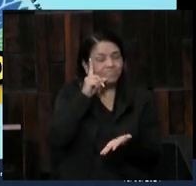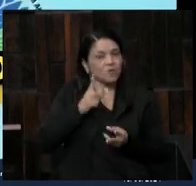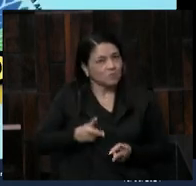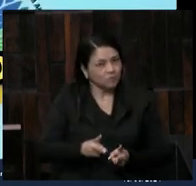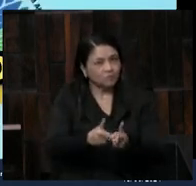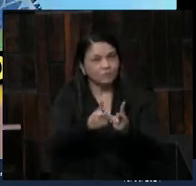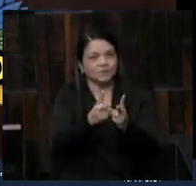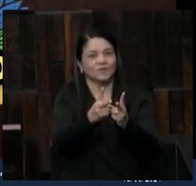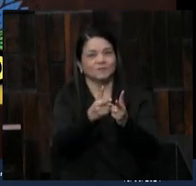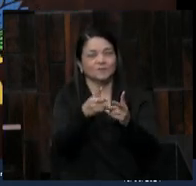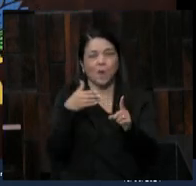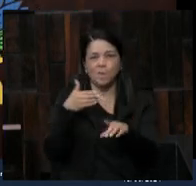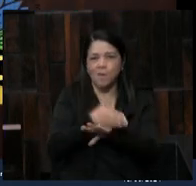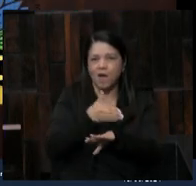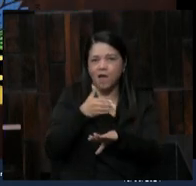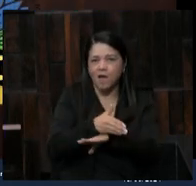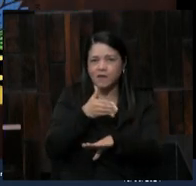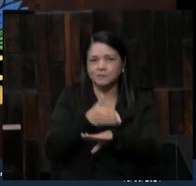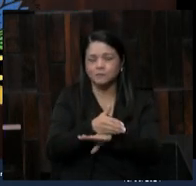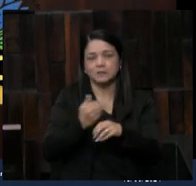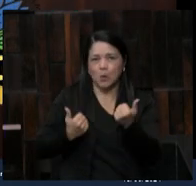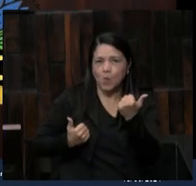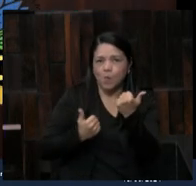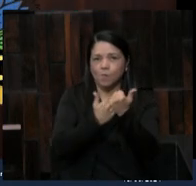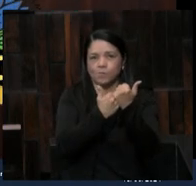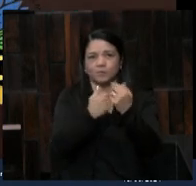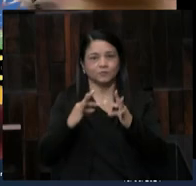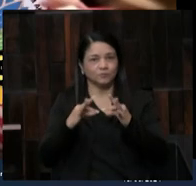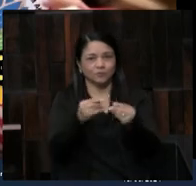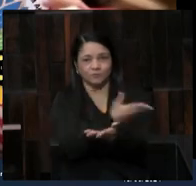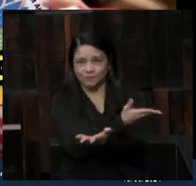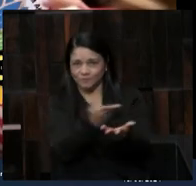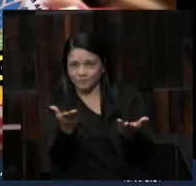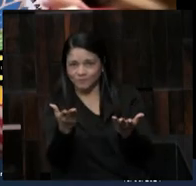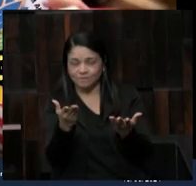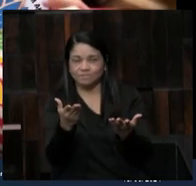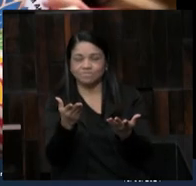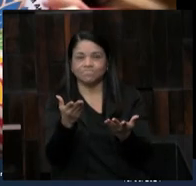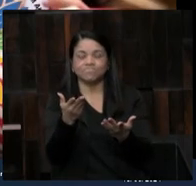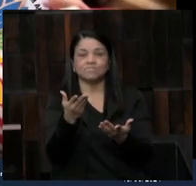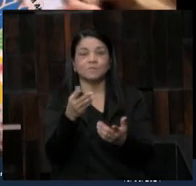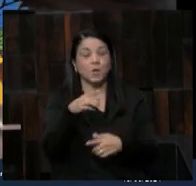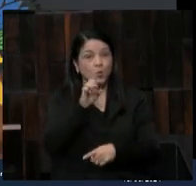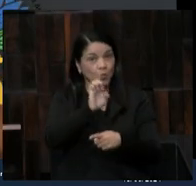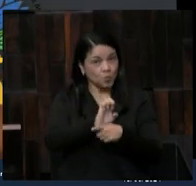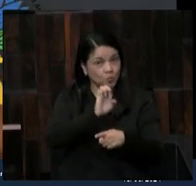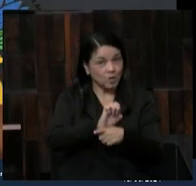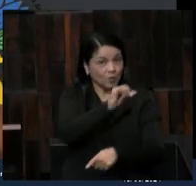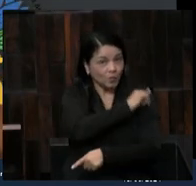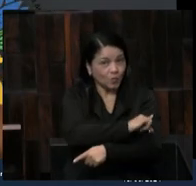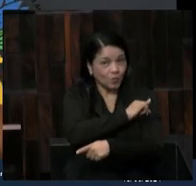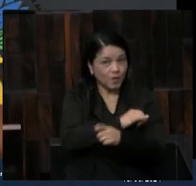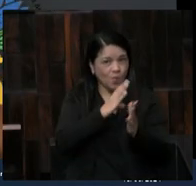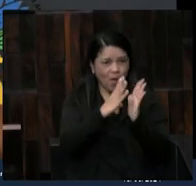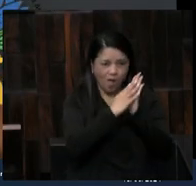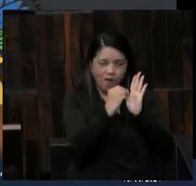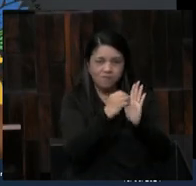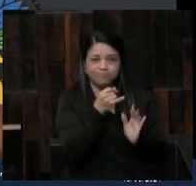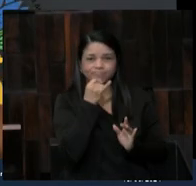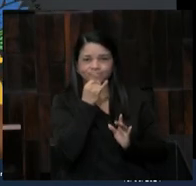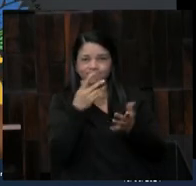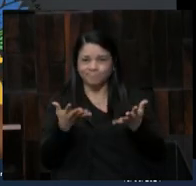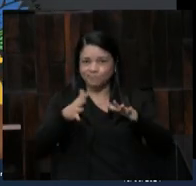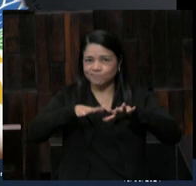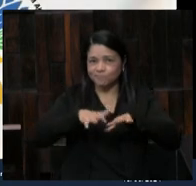continuar contando com a participação e o apoio de todos vocês para fazer do Rio de Janeiro um exemplo de inclusão